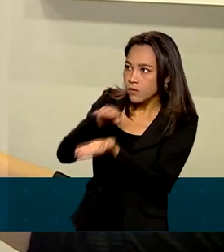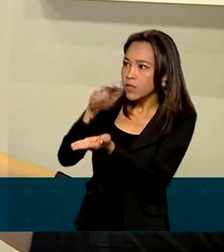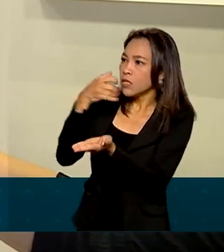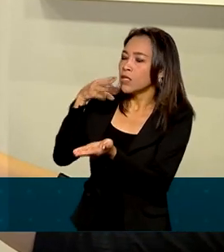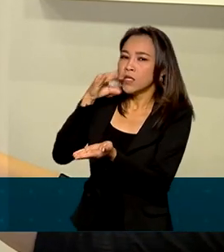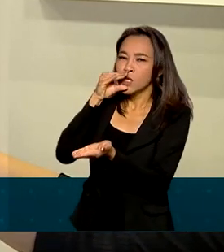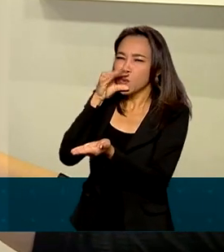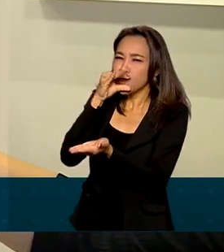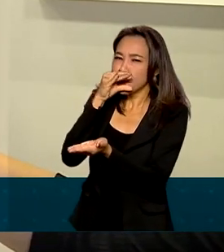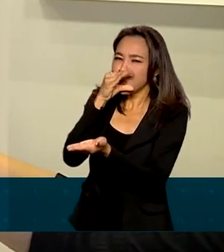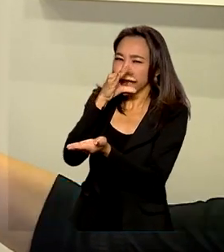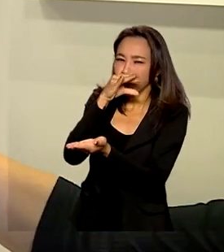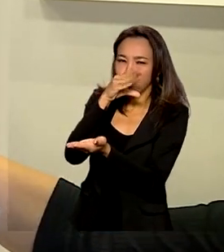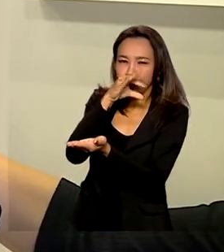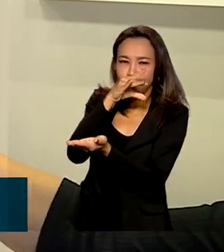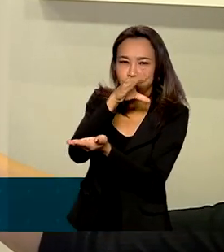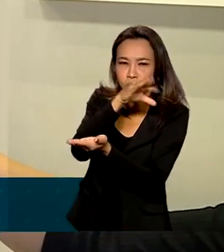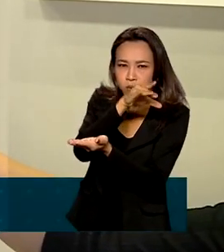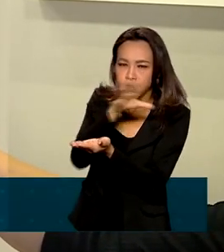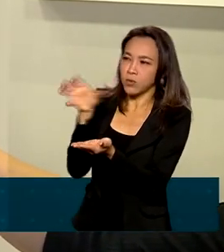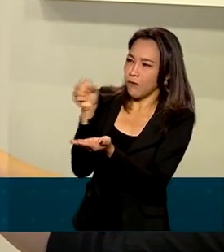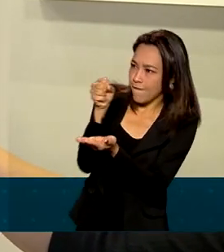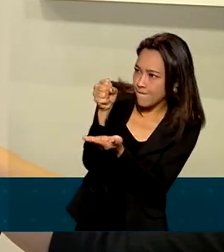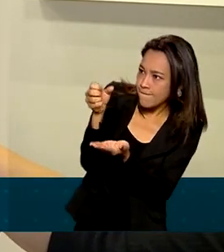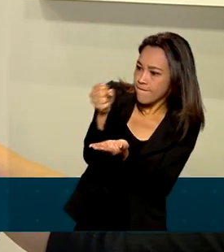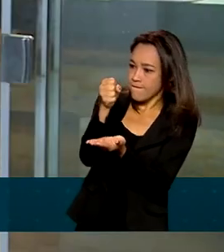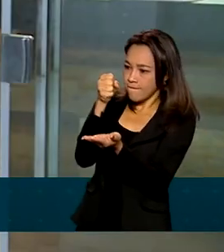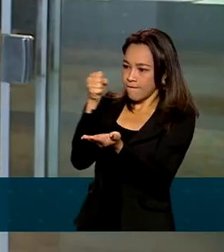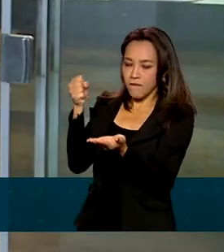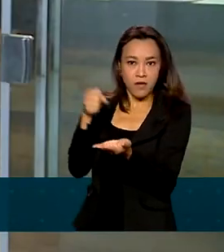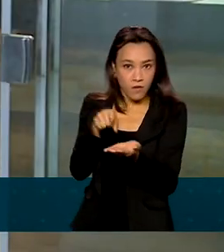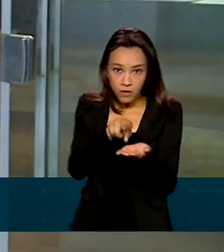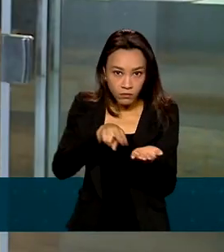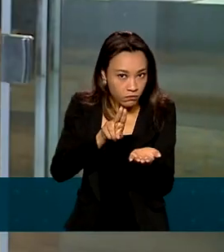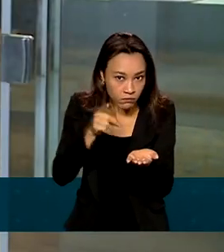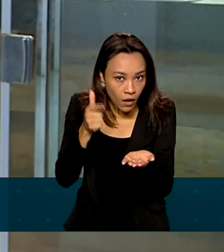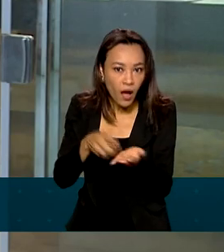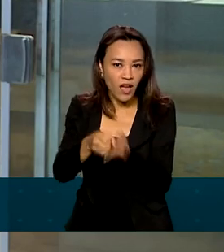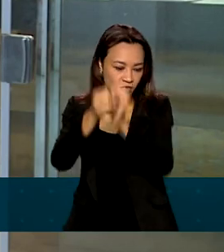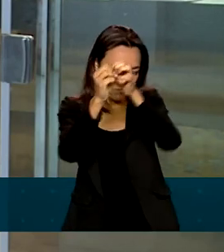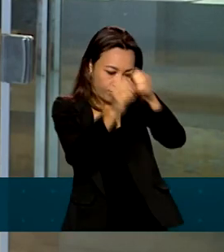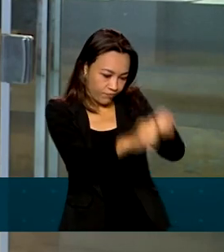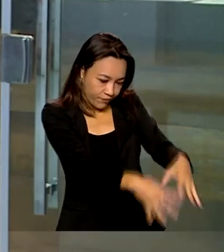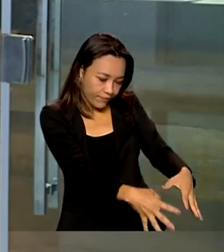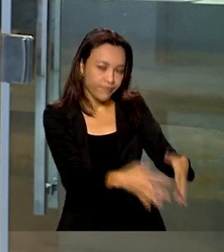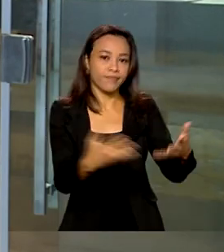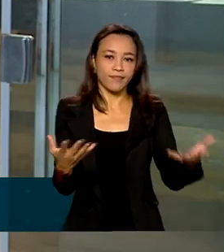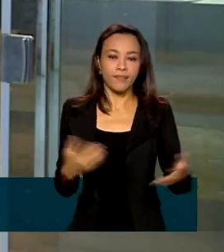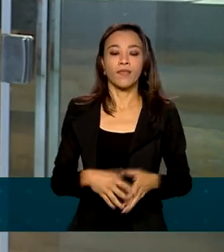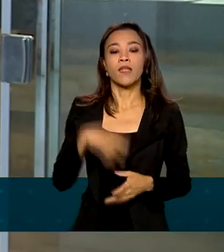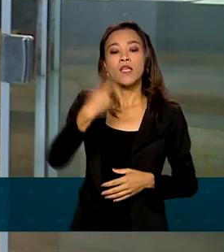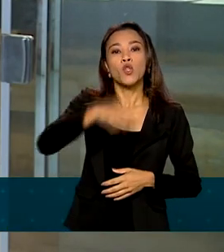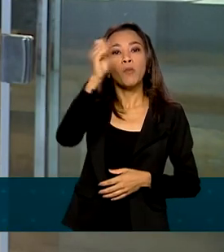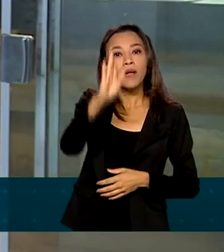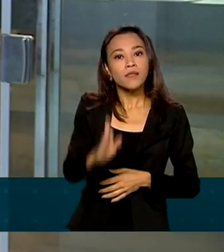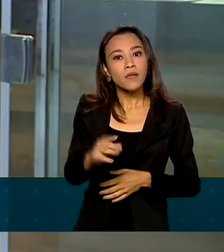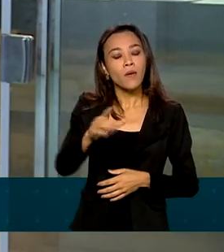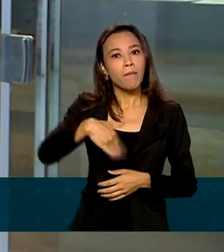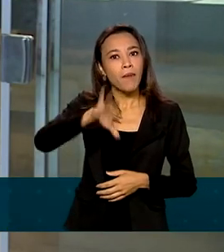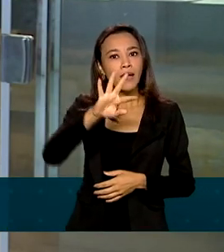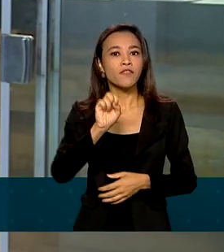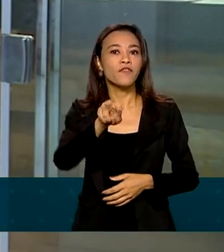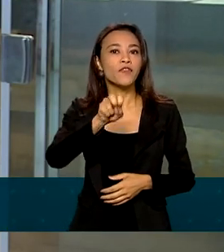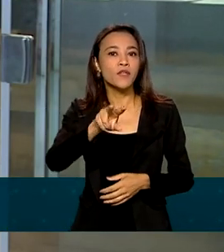esterelizado autoclavado ele 100% descartável no Brasil as hepatites virais mais comuns e não